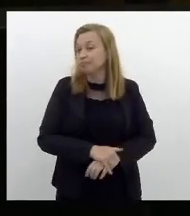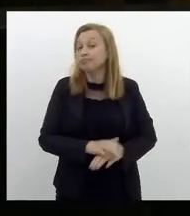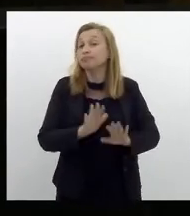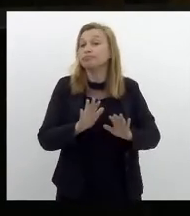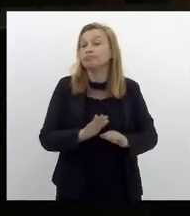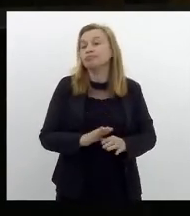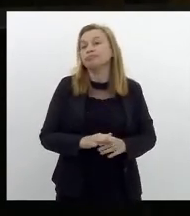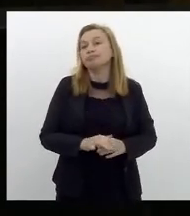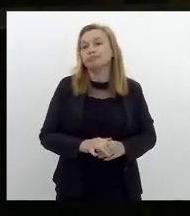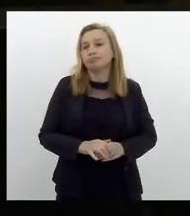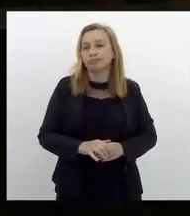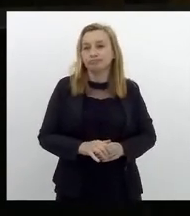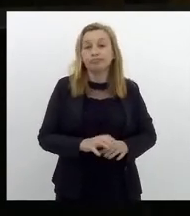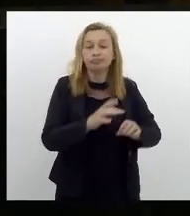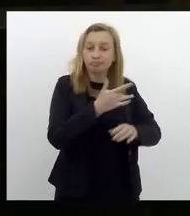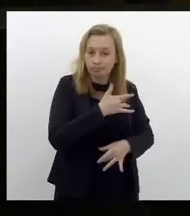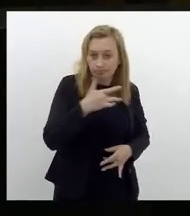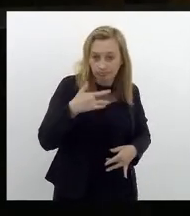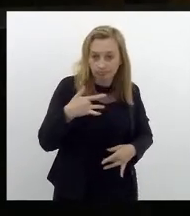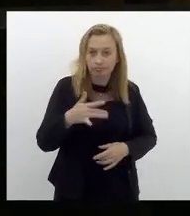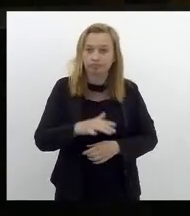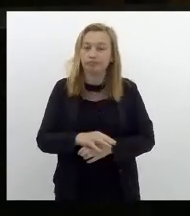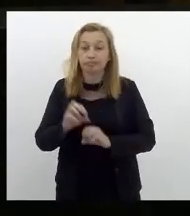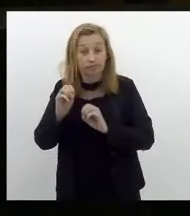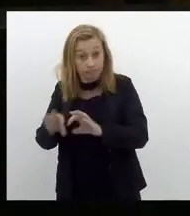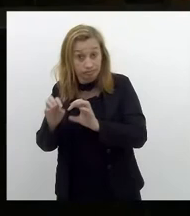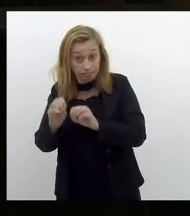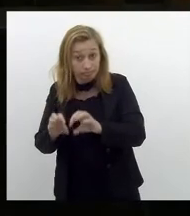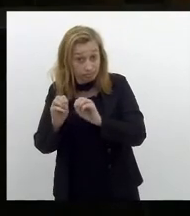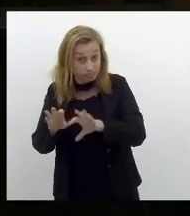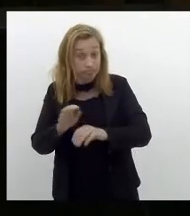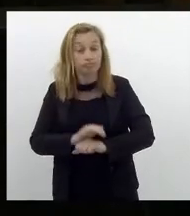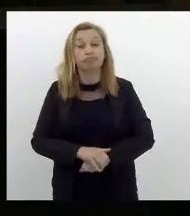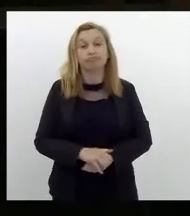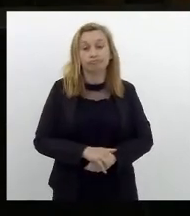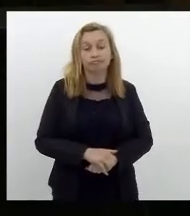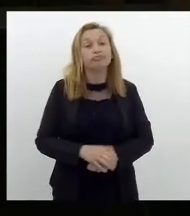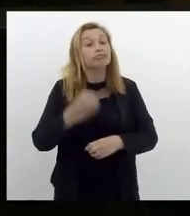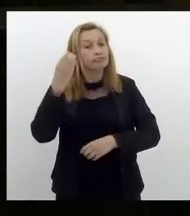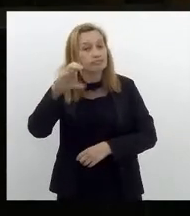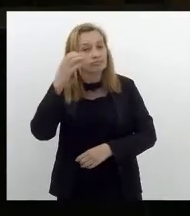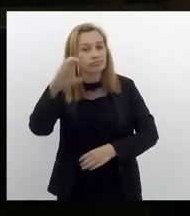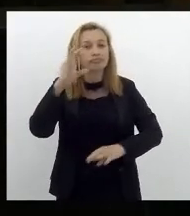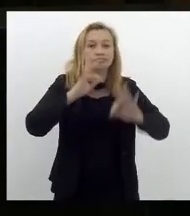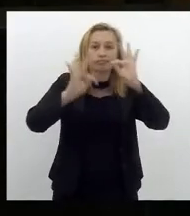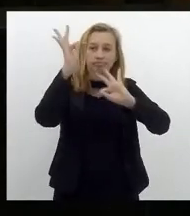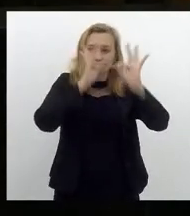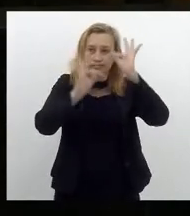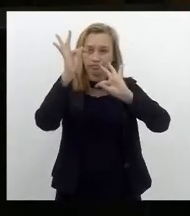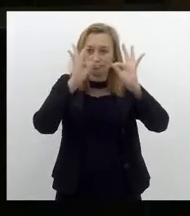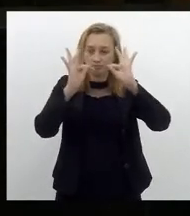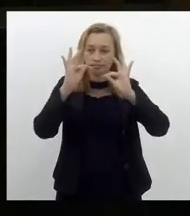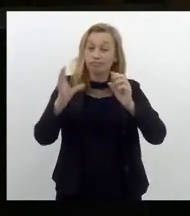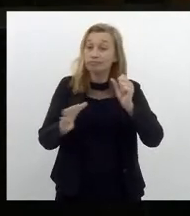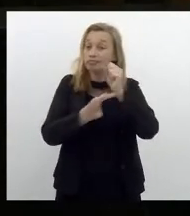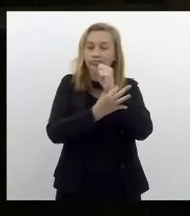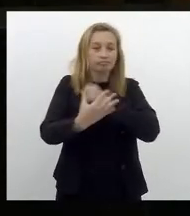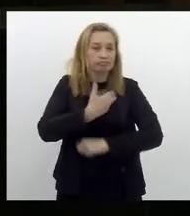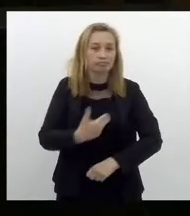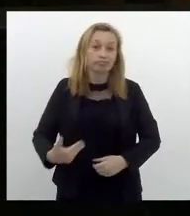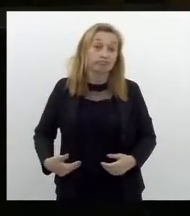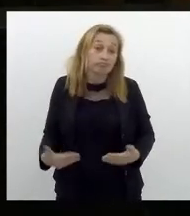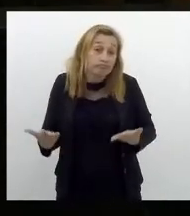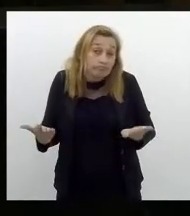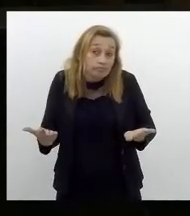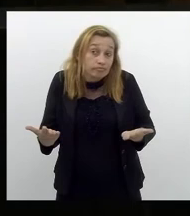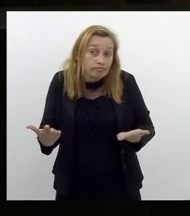para saúde, educação, ciência e tecnologia e segurança pública.